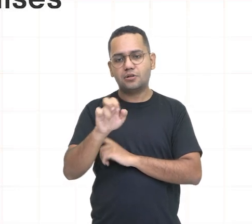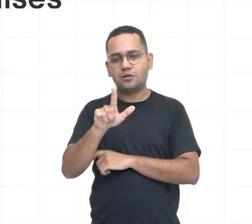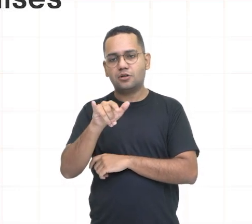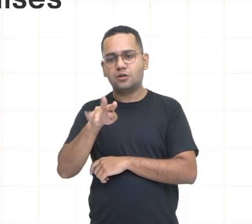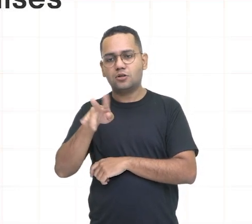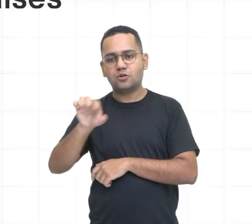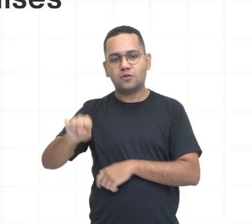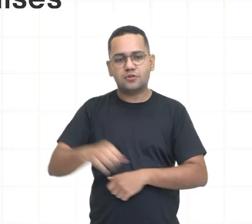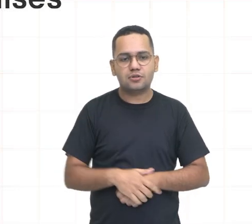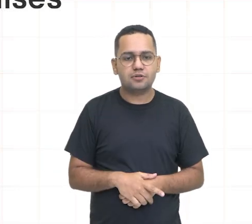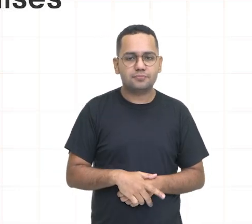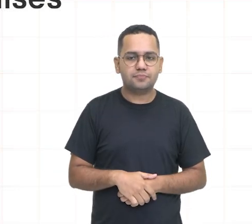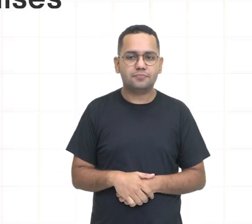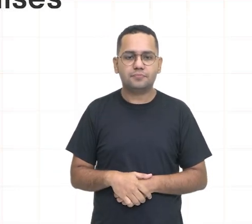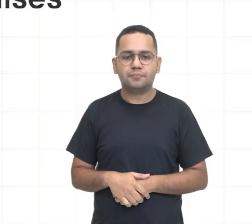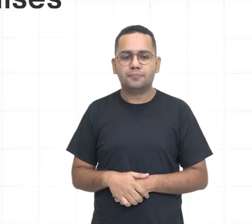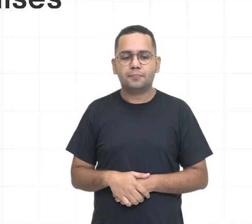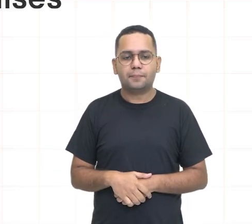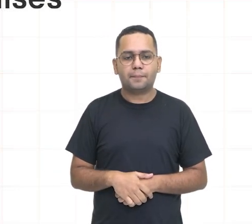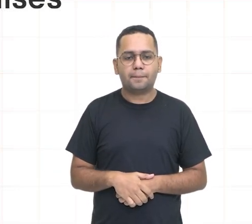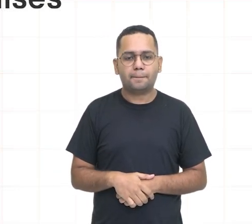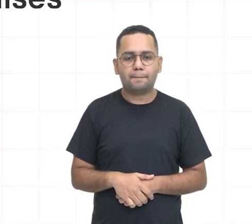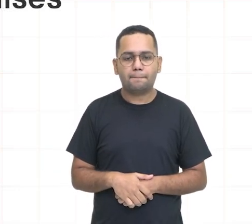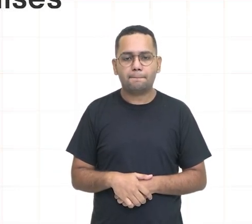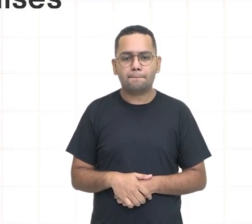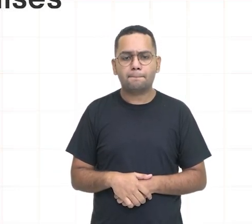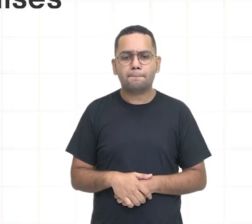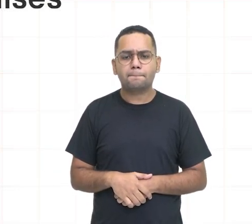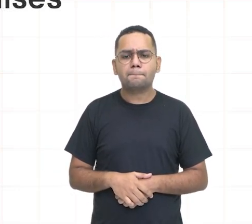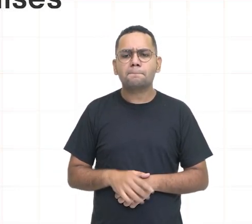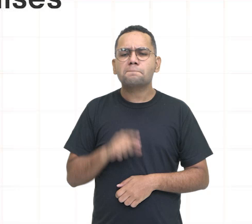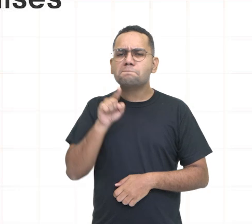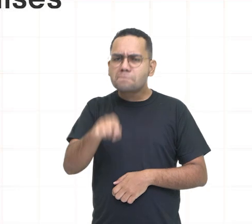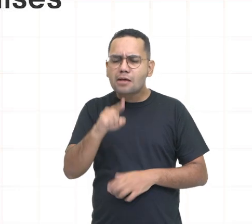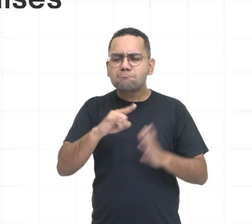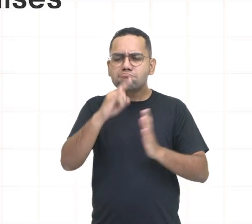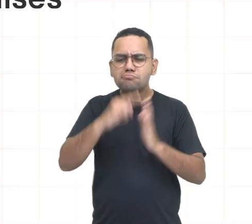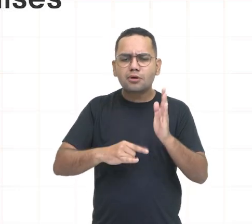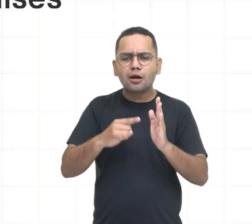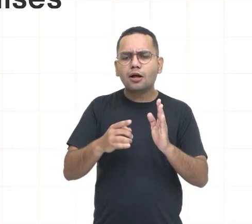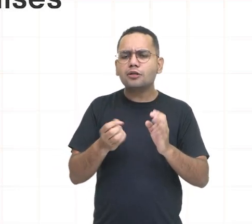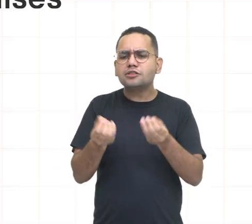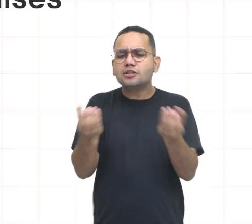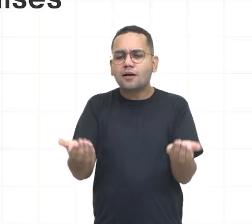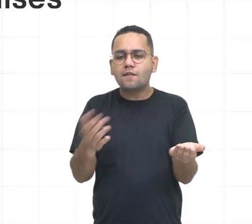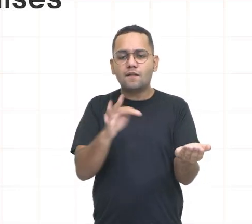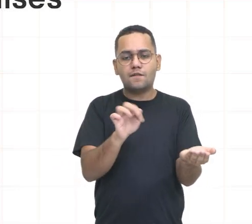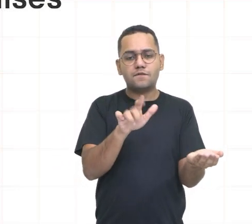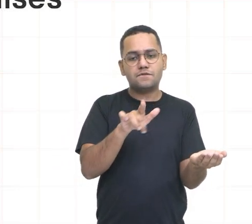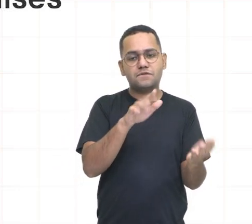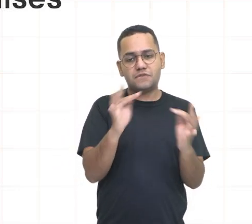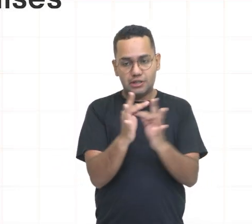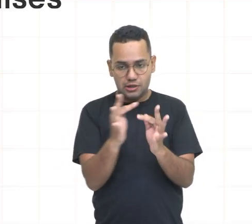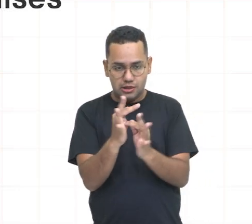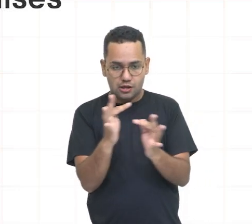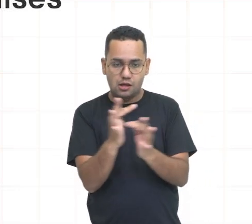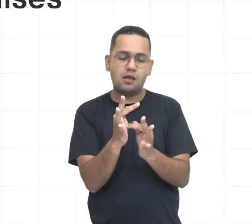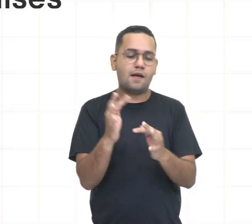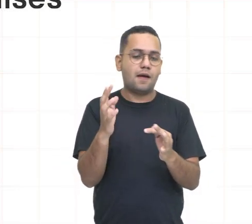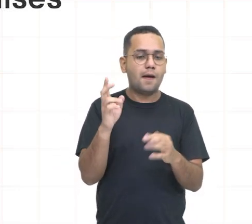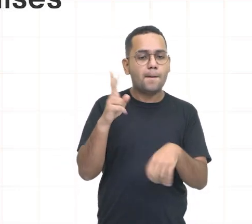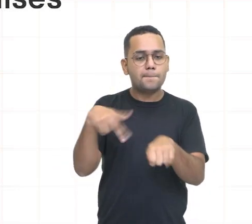as potências centrais. Este determinava a entrega da Finlândia, países bálticos,